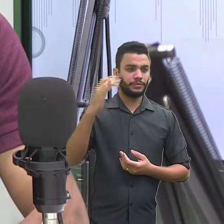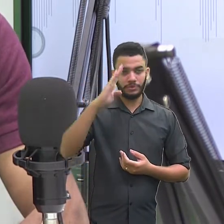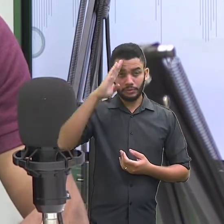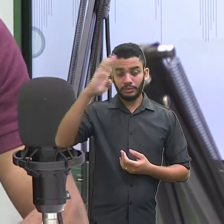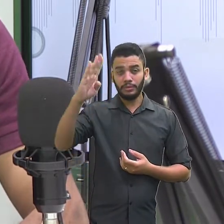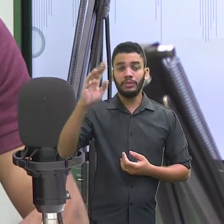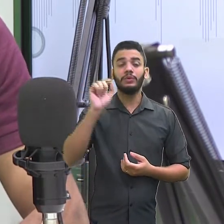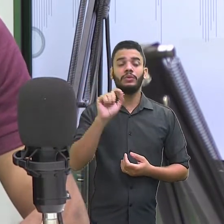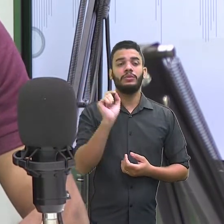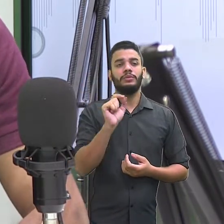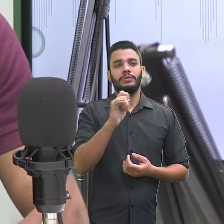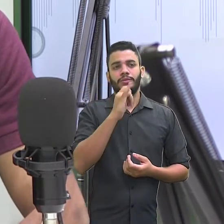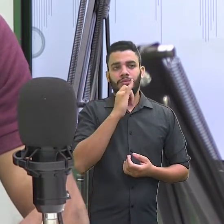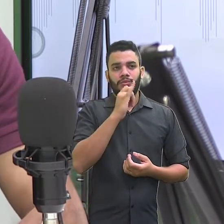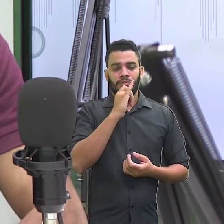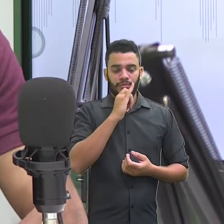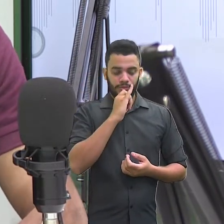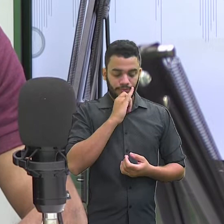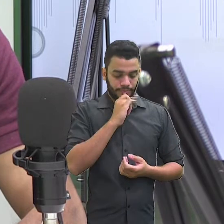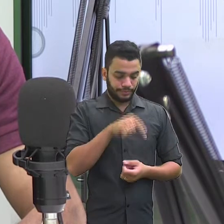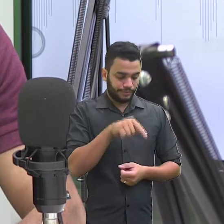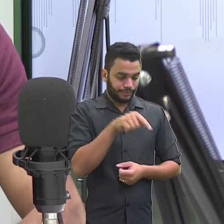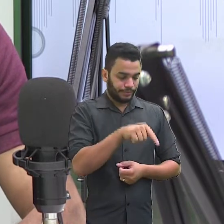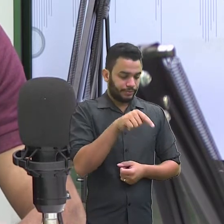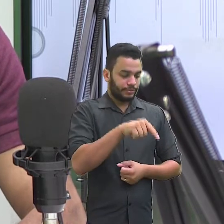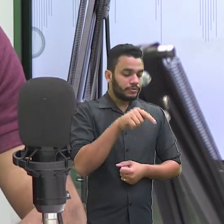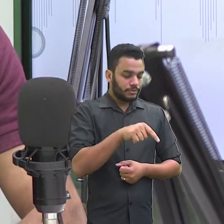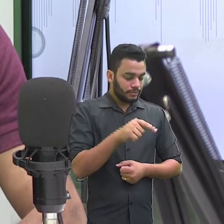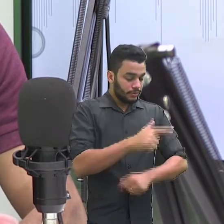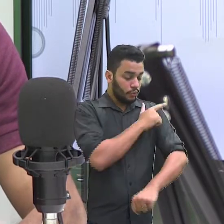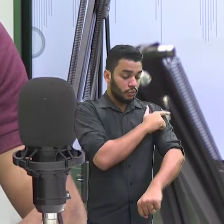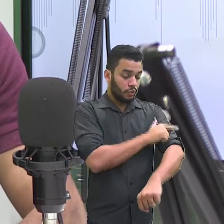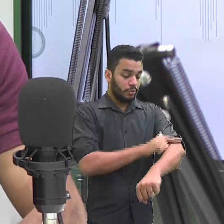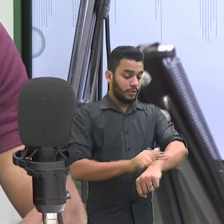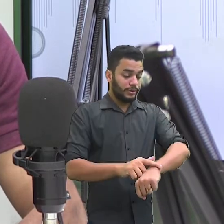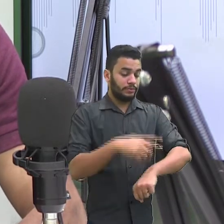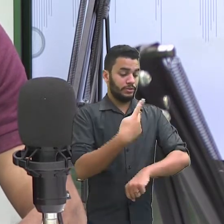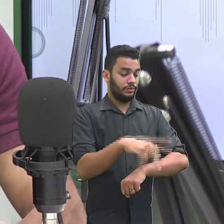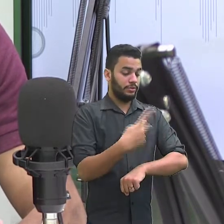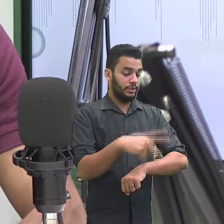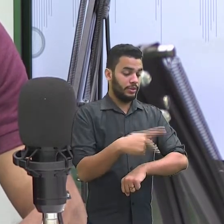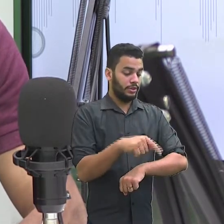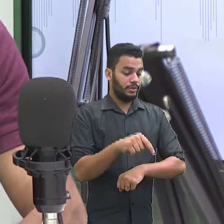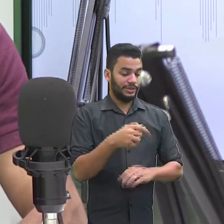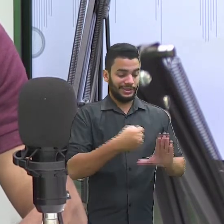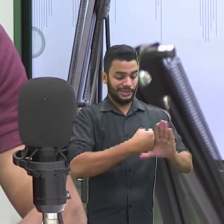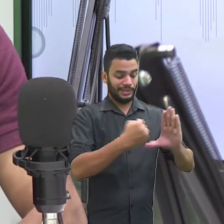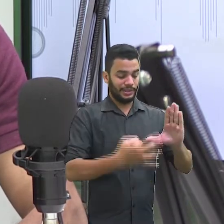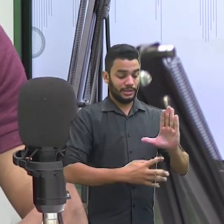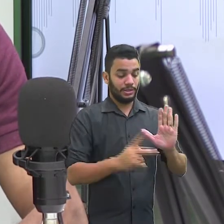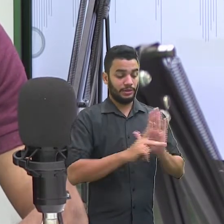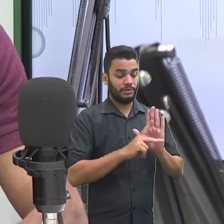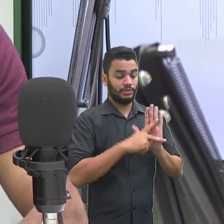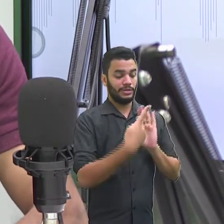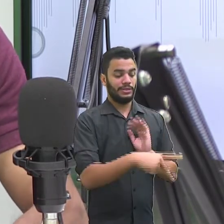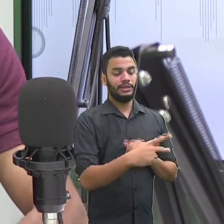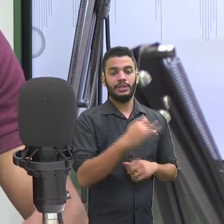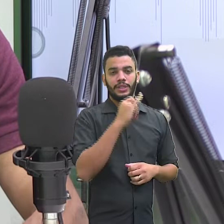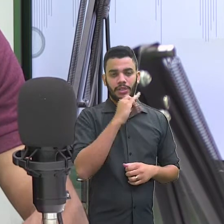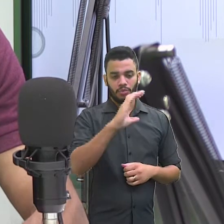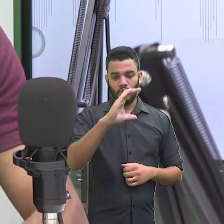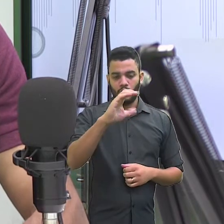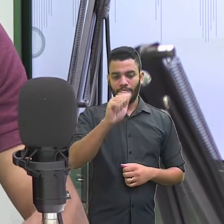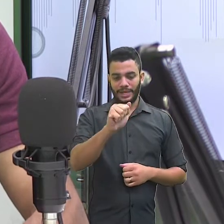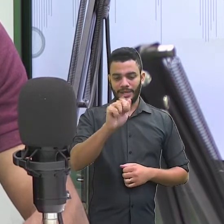caráter dos filhos tem a ver com a família. Então, por isso, uma família desintegrada, uma família disfuncional, uma família